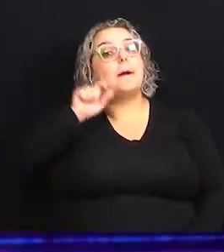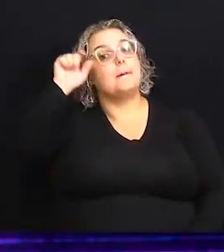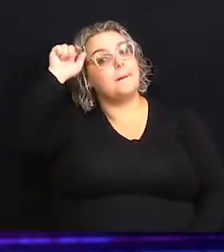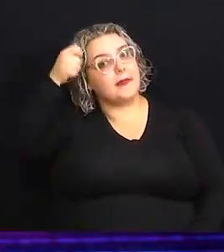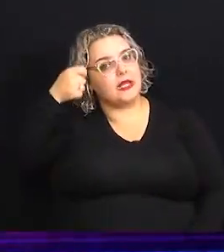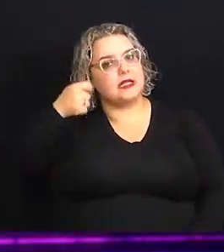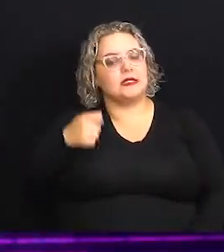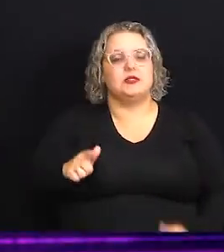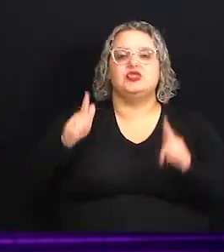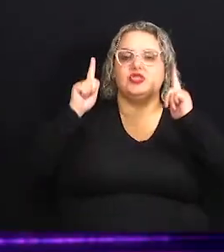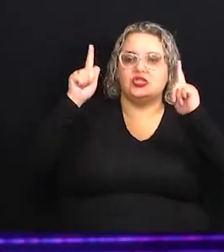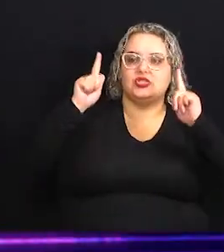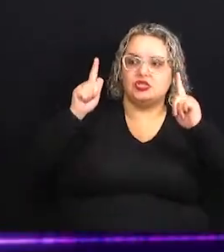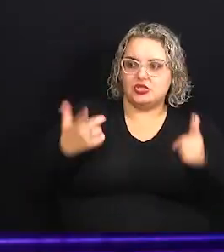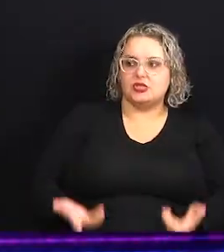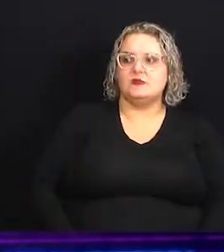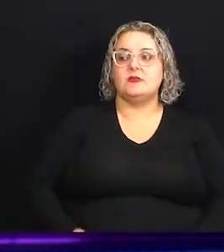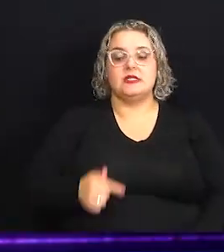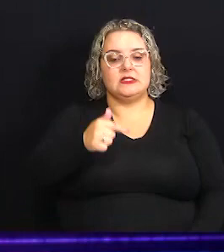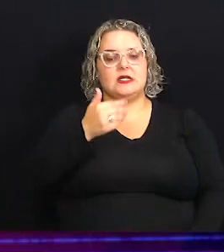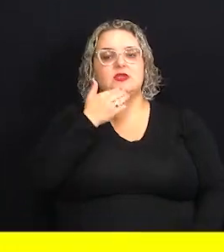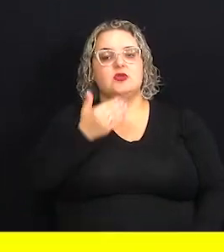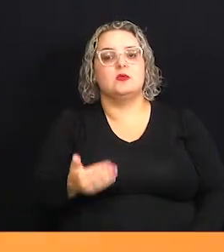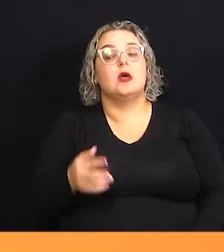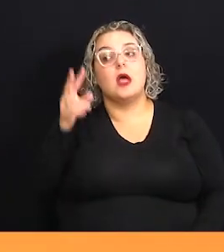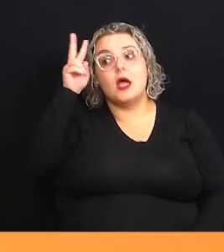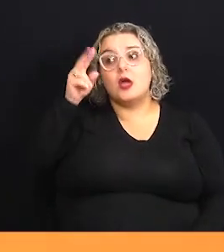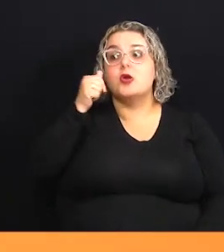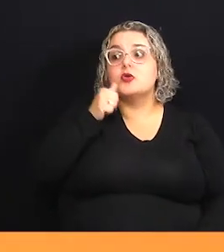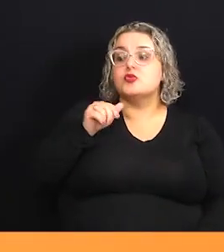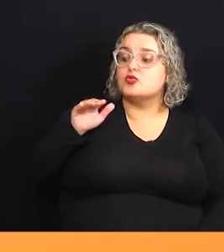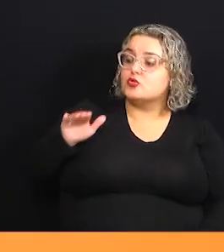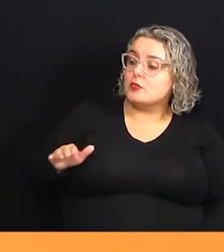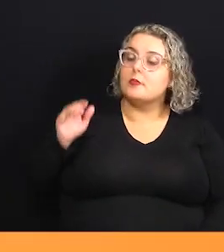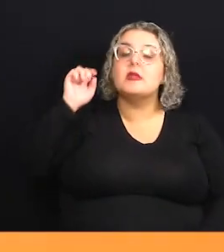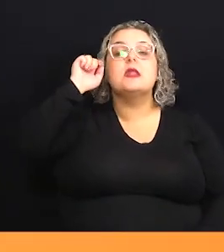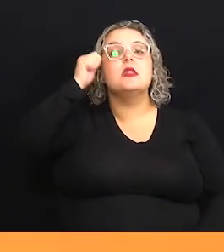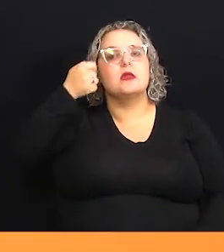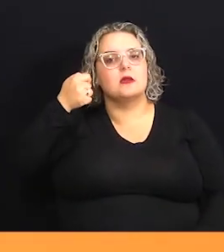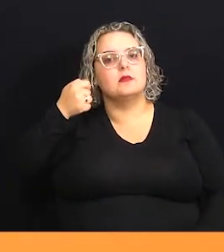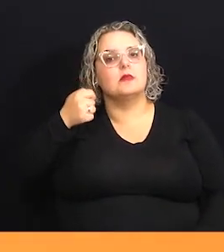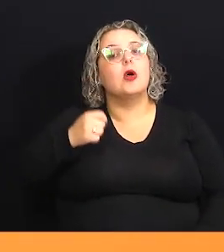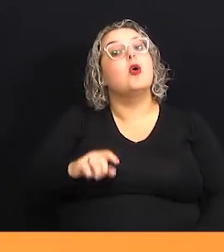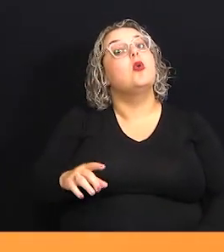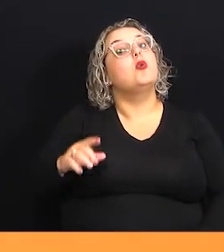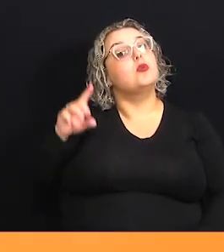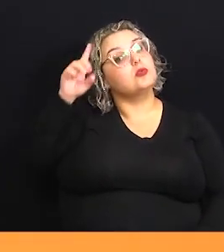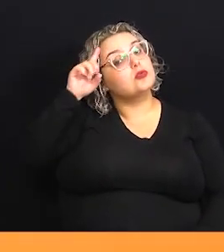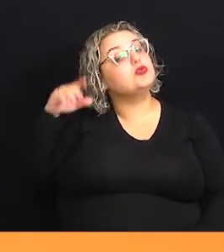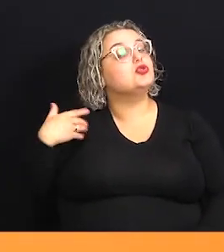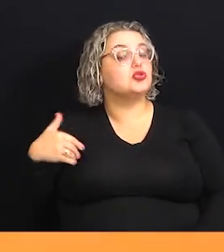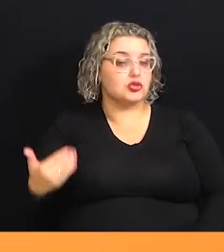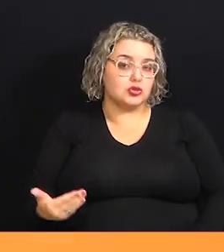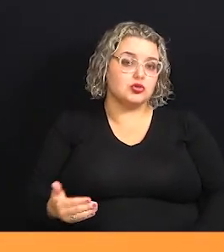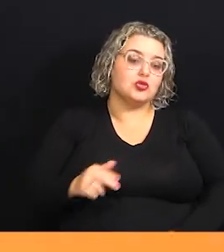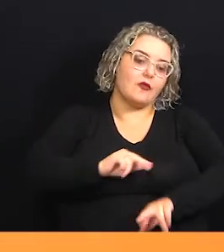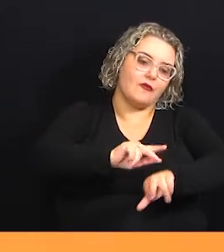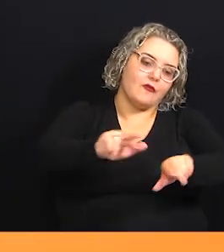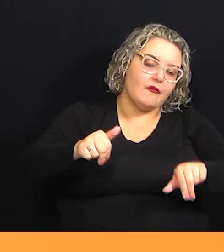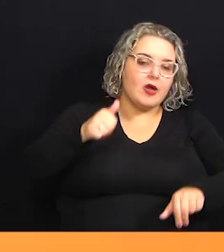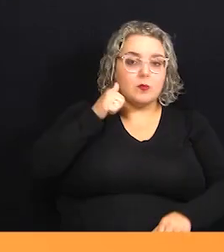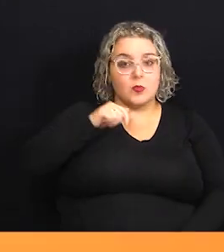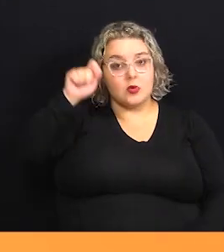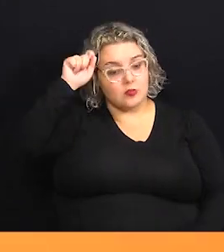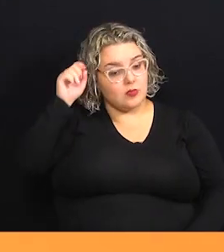7 reivindicações é a história de uma menina negra. É o retrato real do cotidiano de muitas meninas negras que, ao